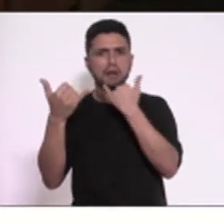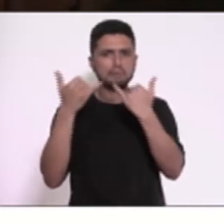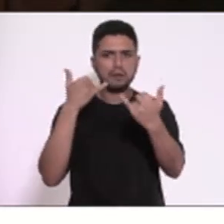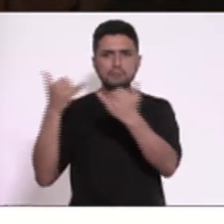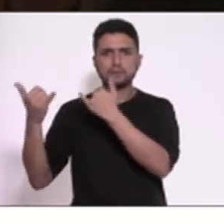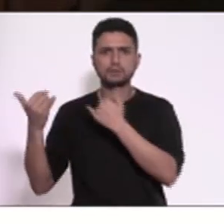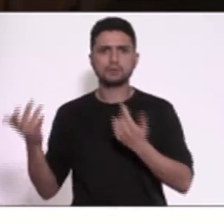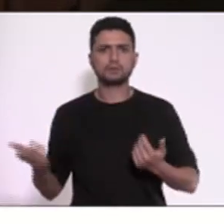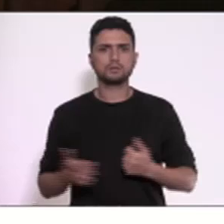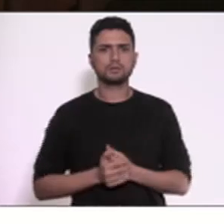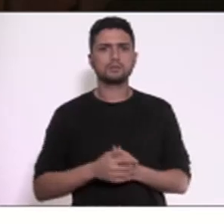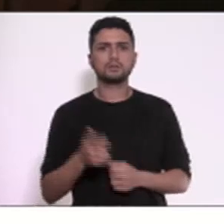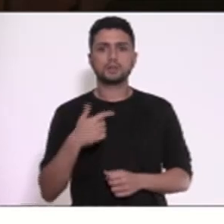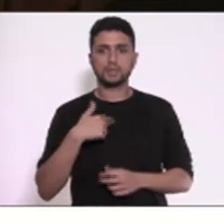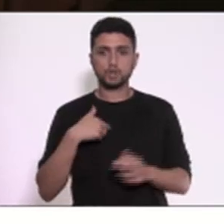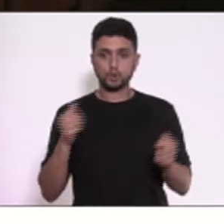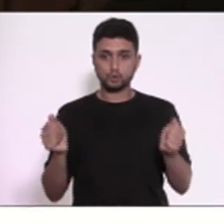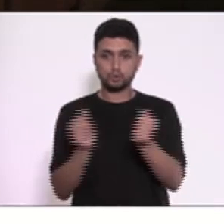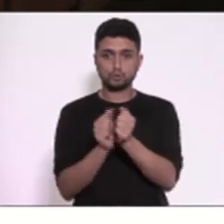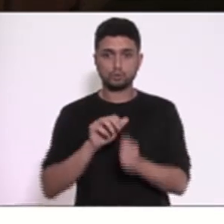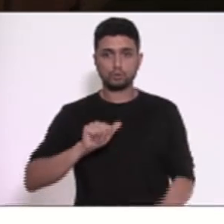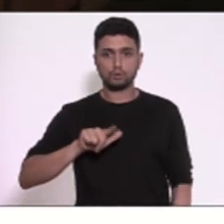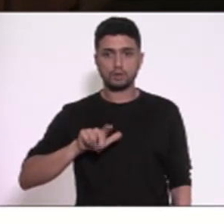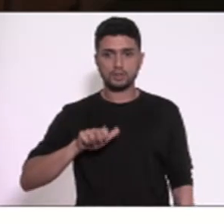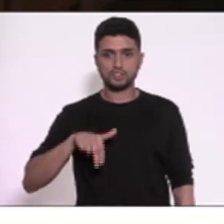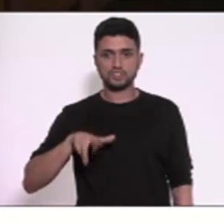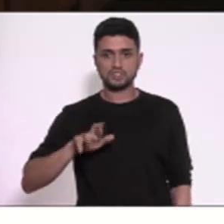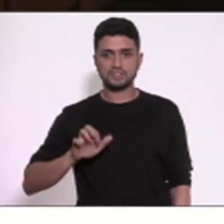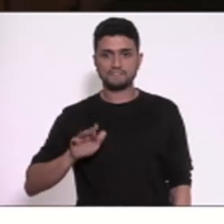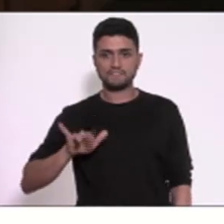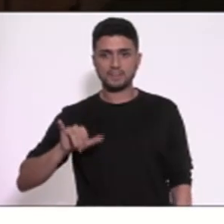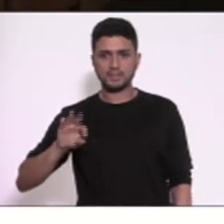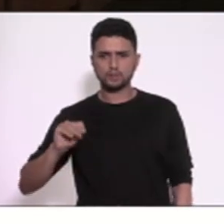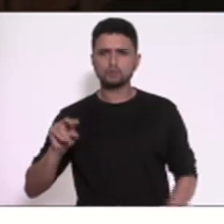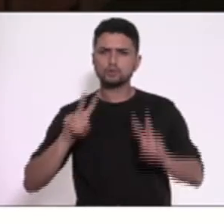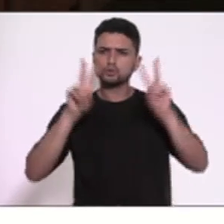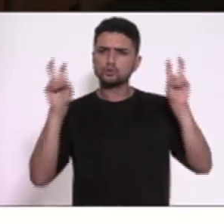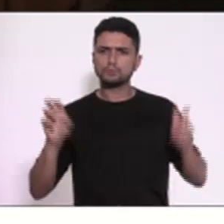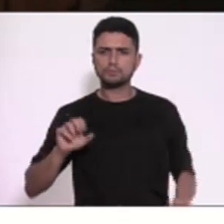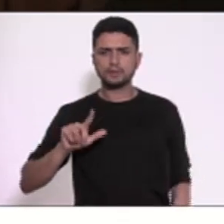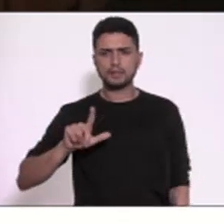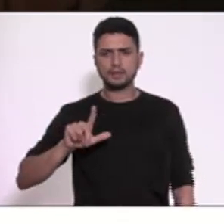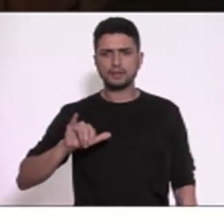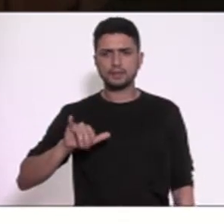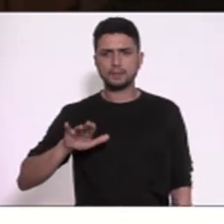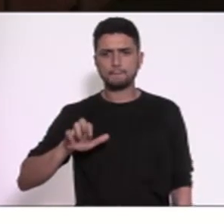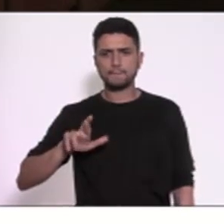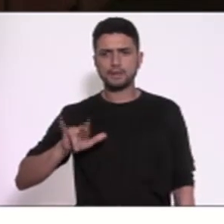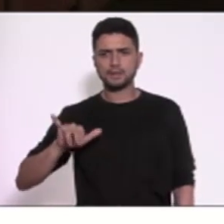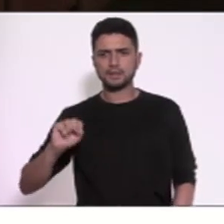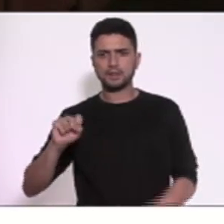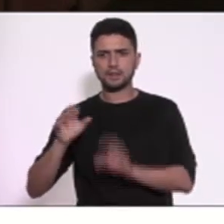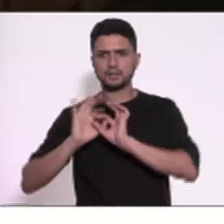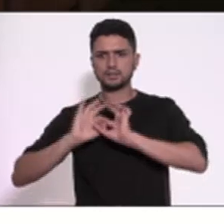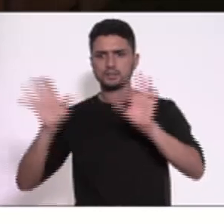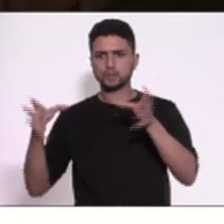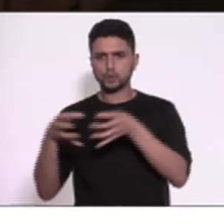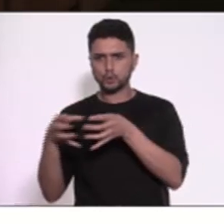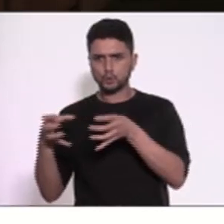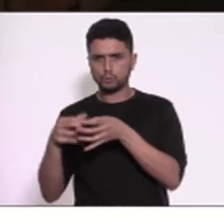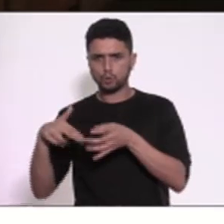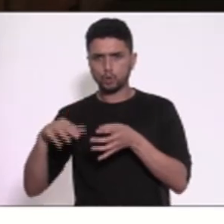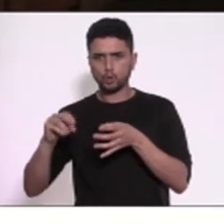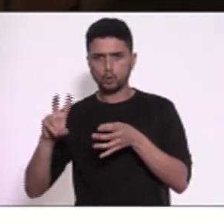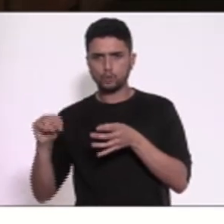faço reflexão junto com Alexandre Freitas sobre a questão dos liberais. De fato, quando a gente vai pensar ali o processo de abolição, e o Brasil foi o